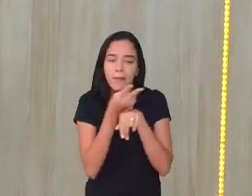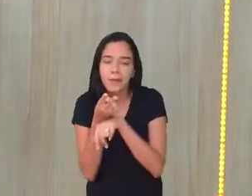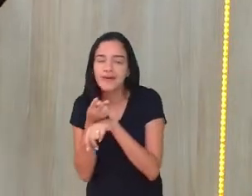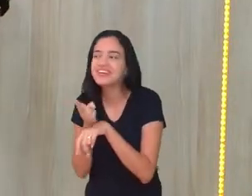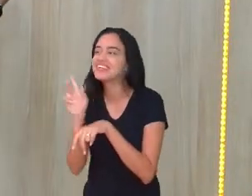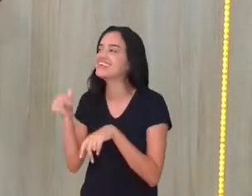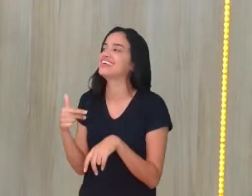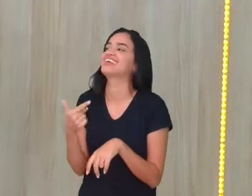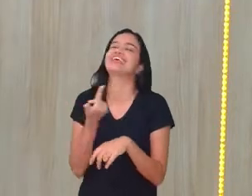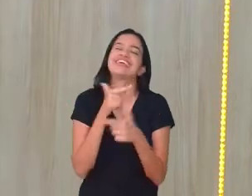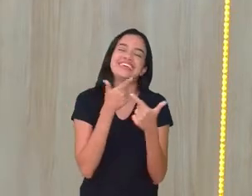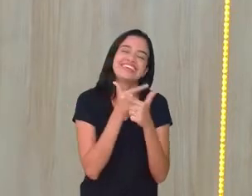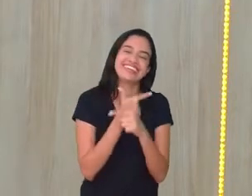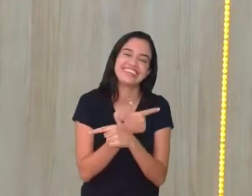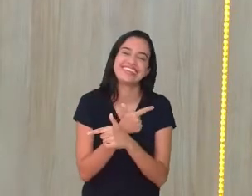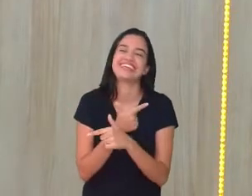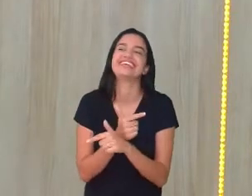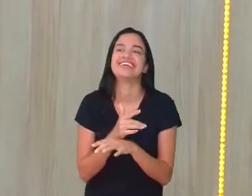Não é, professora?